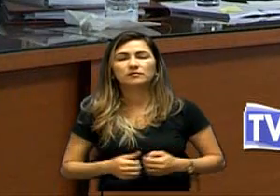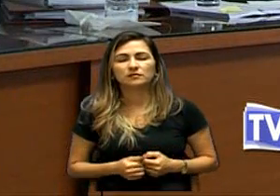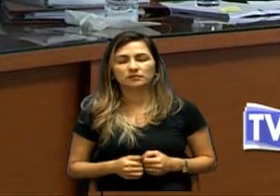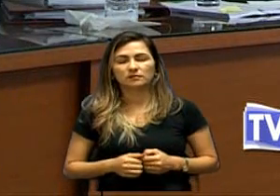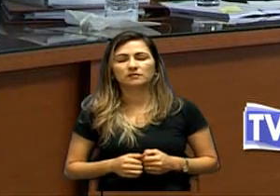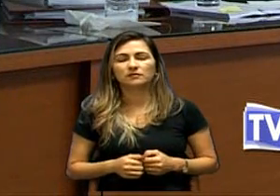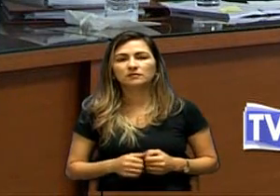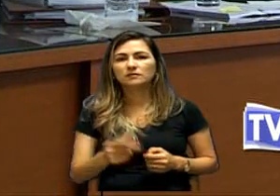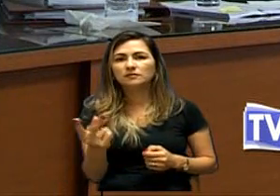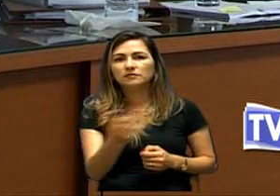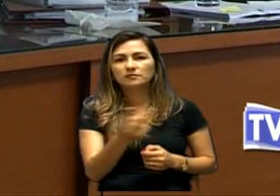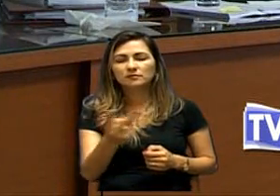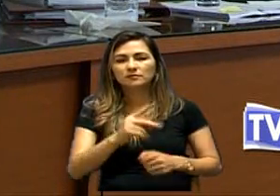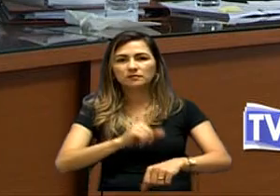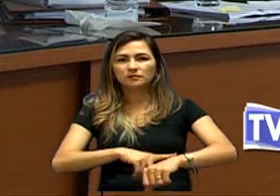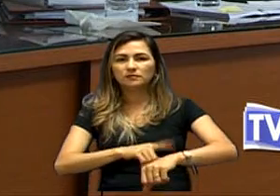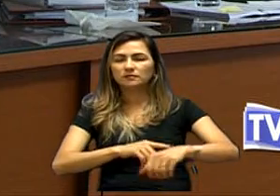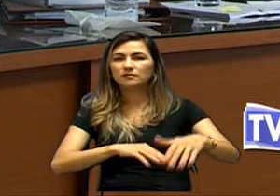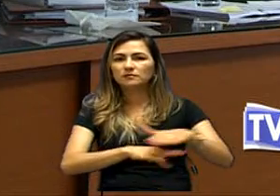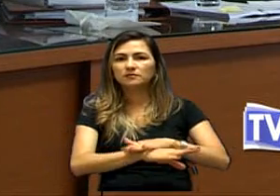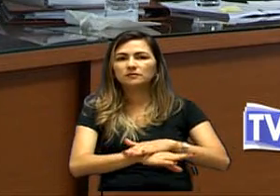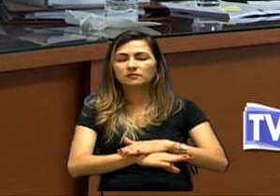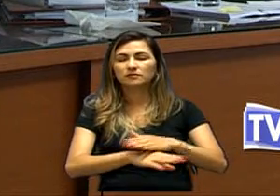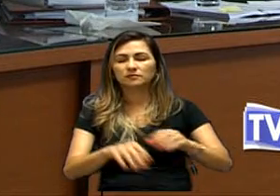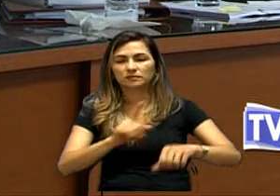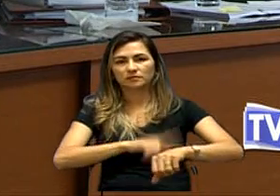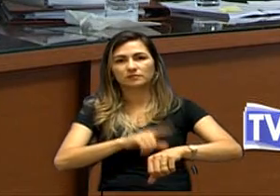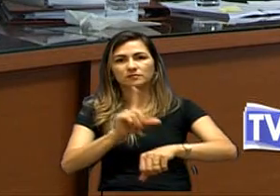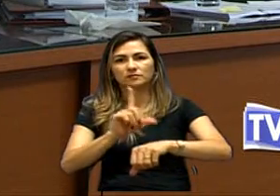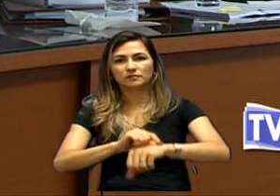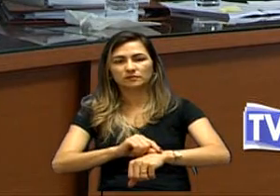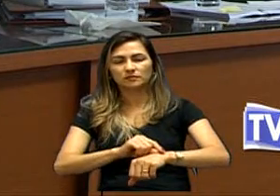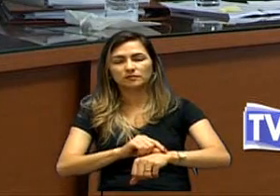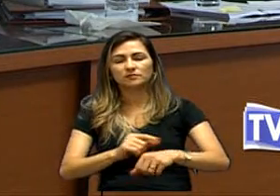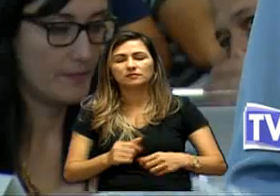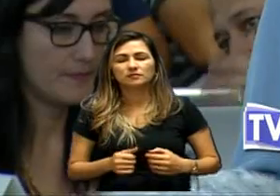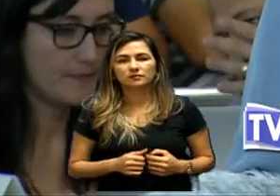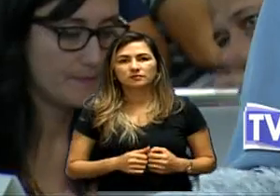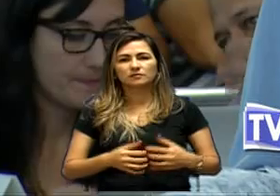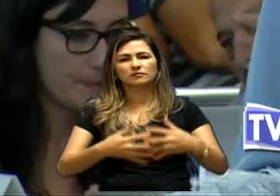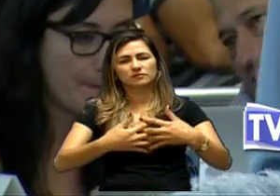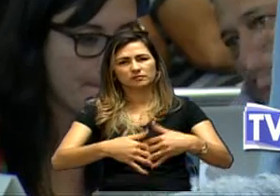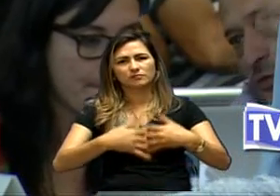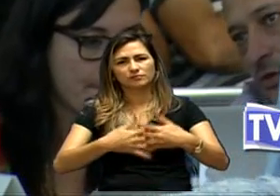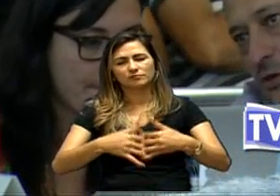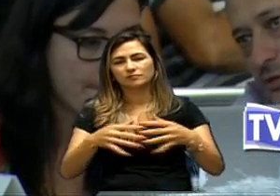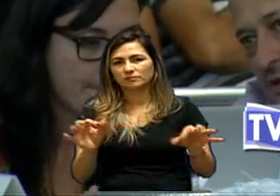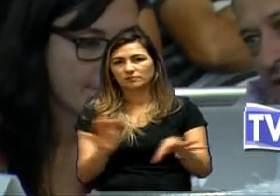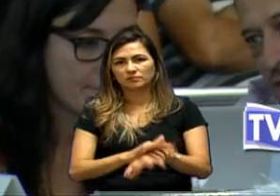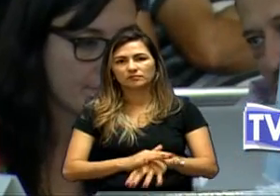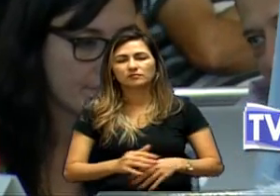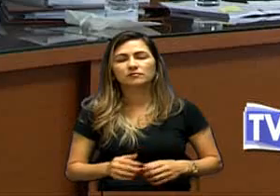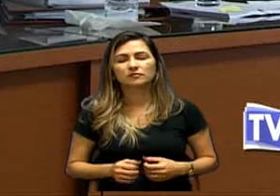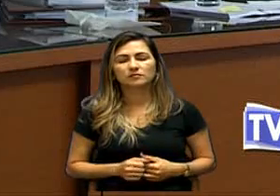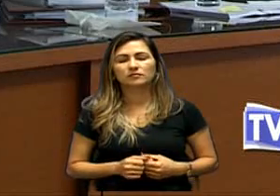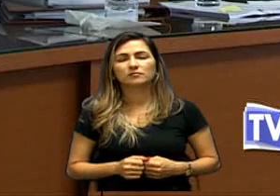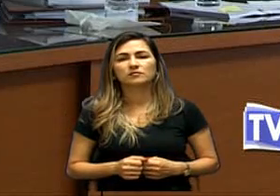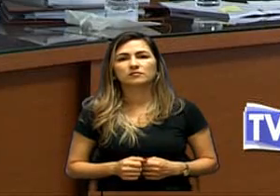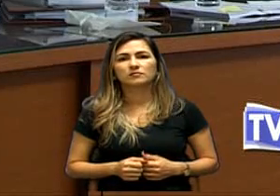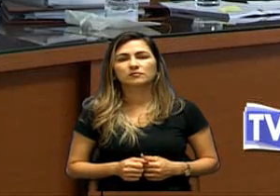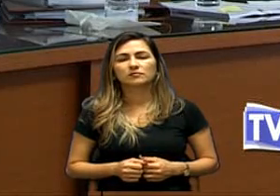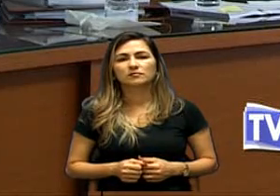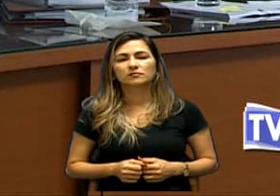orador. Acabou o tempo regimental da sessão. Deixa eu só terminar esse pensamento rapidinho. Tá certo, mas já está fora de pauta.